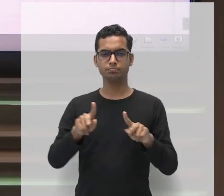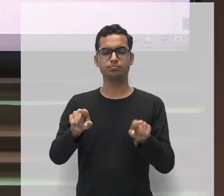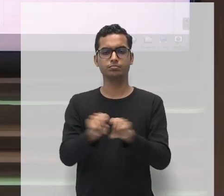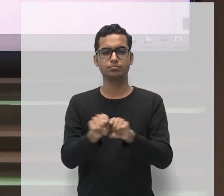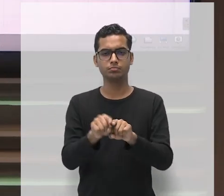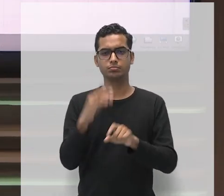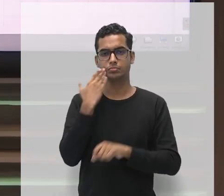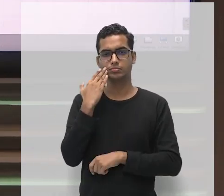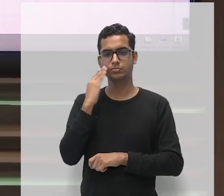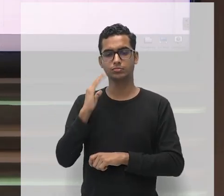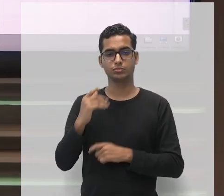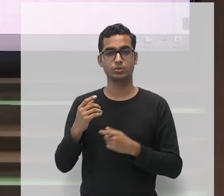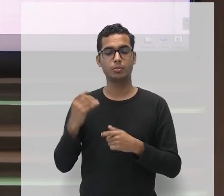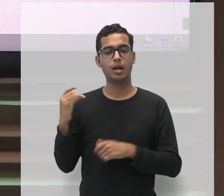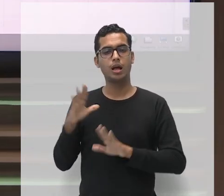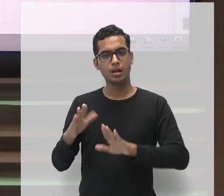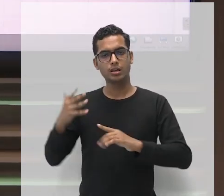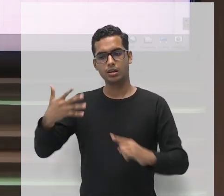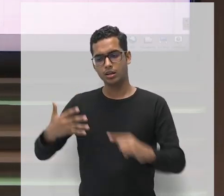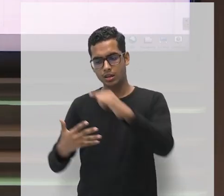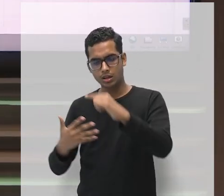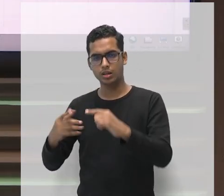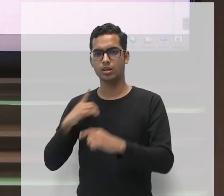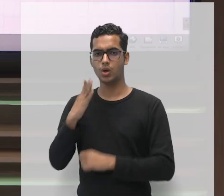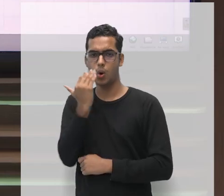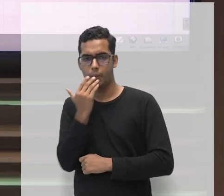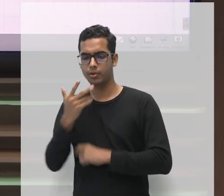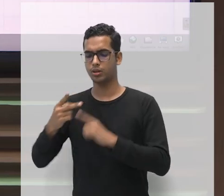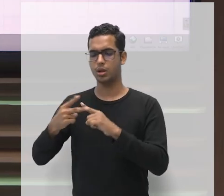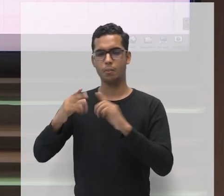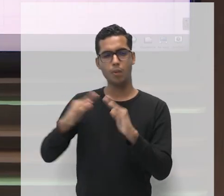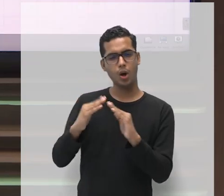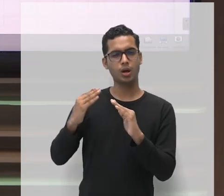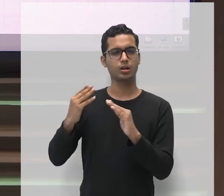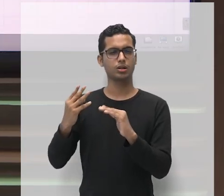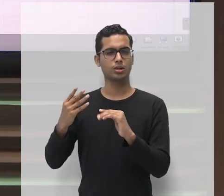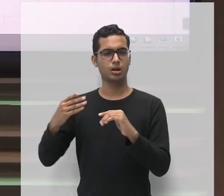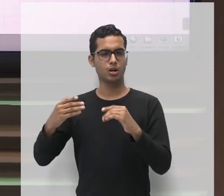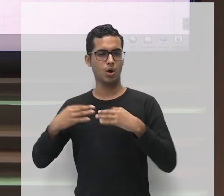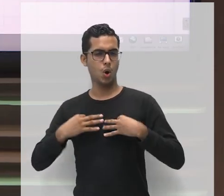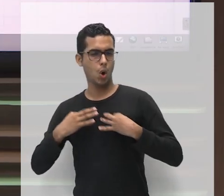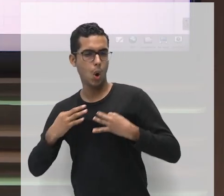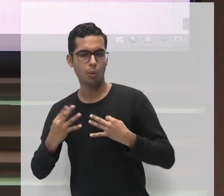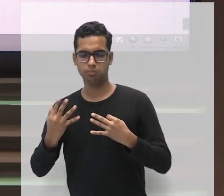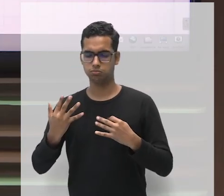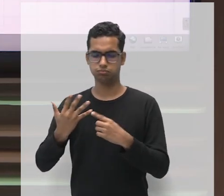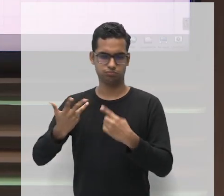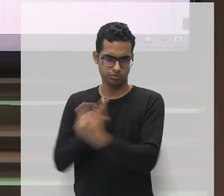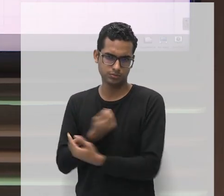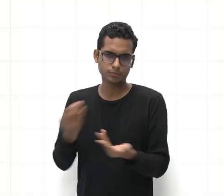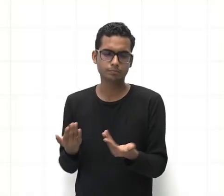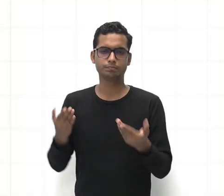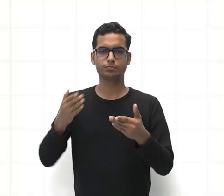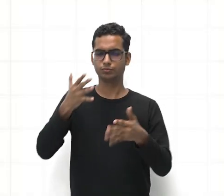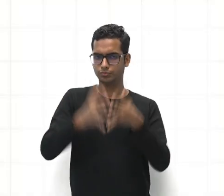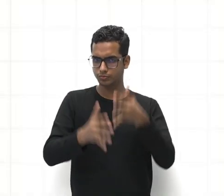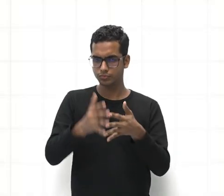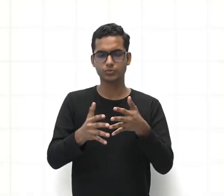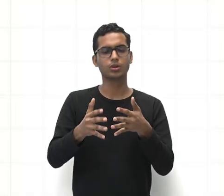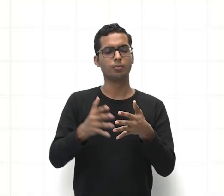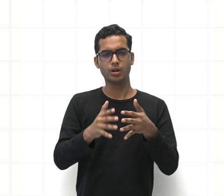nós. Alimentação, moradia, transporte, roupa e etc. Beleza? Então vamos ver alguns casos aqui.